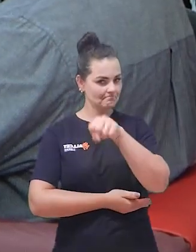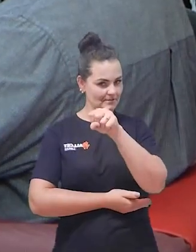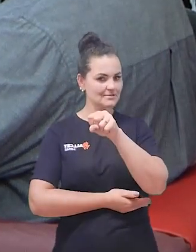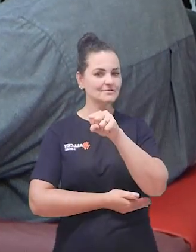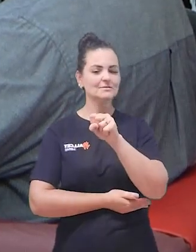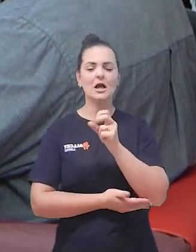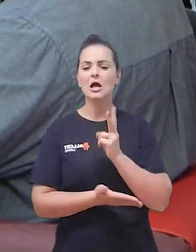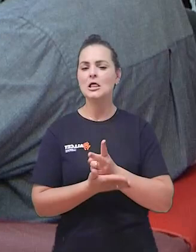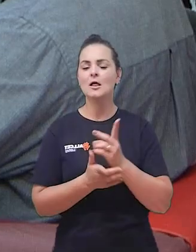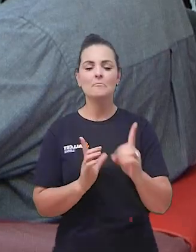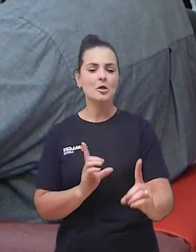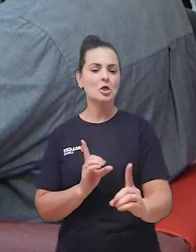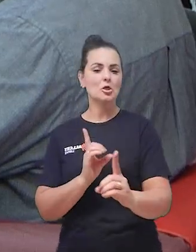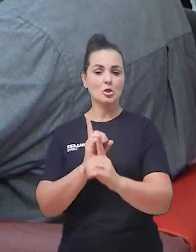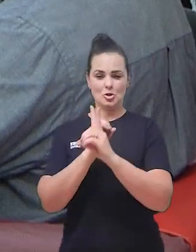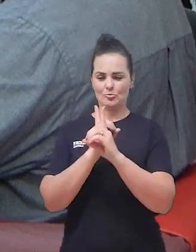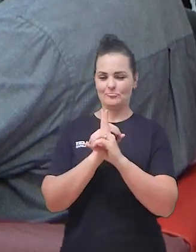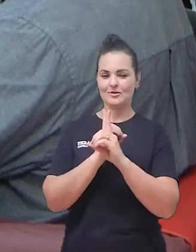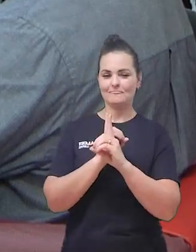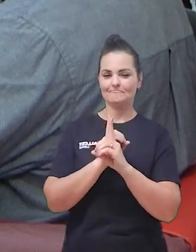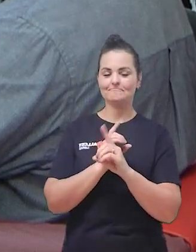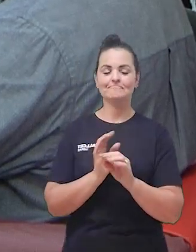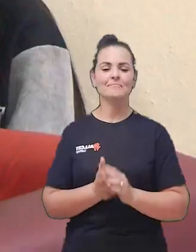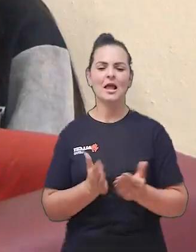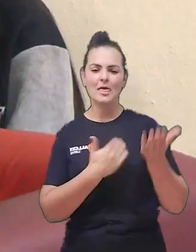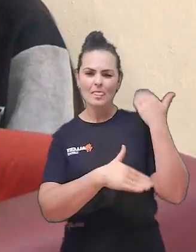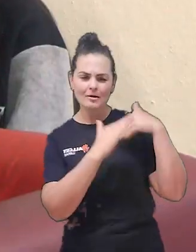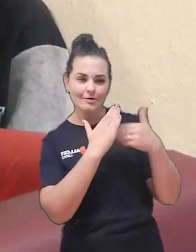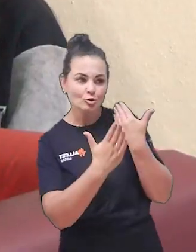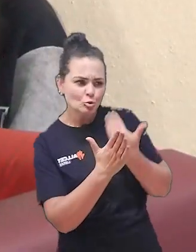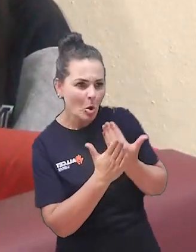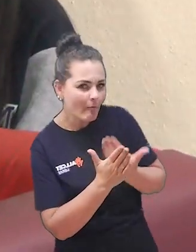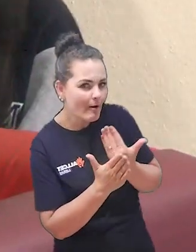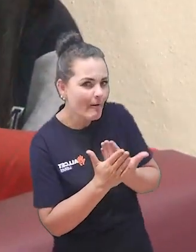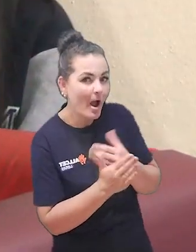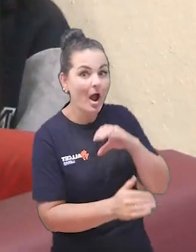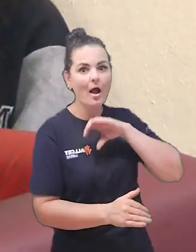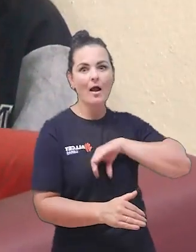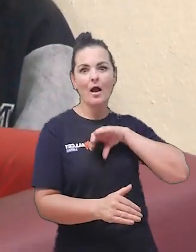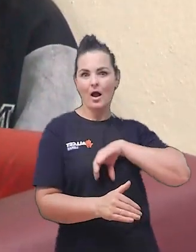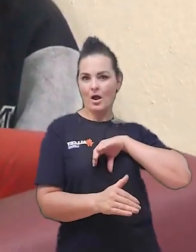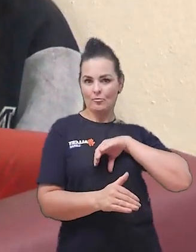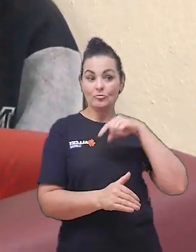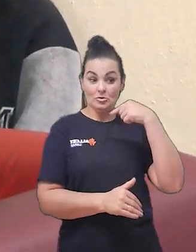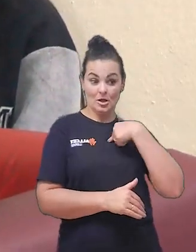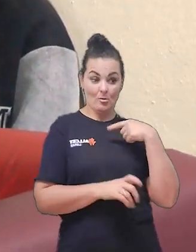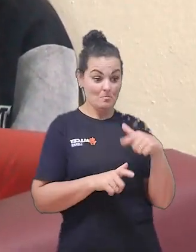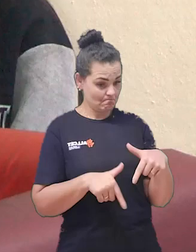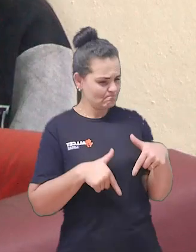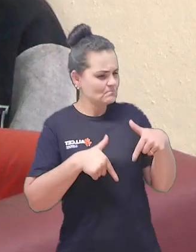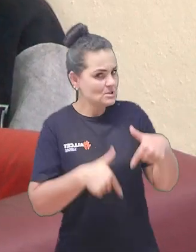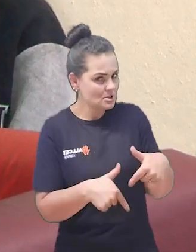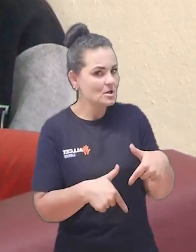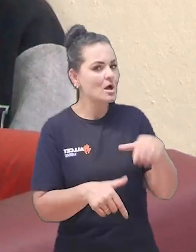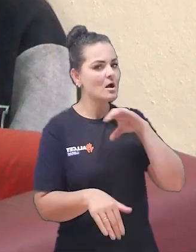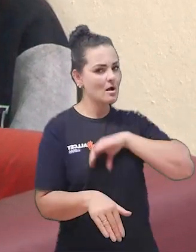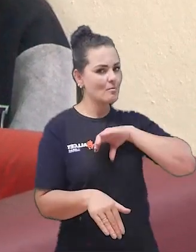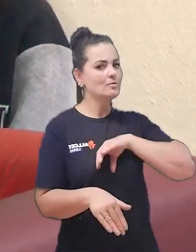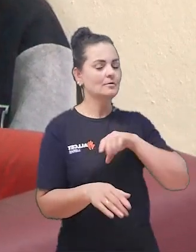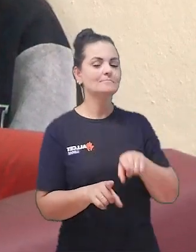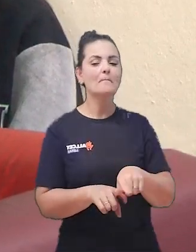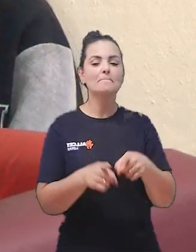eu encontro ela, e a gente estudava muito português. Sempre fui muito aplicado no português. Mas